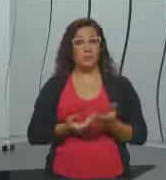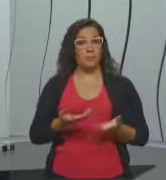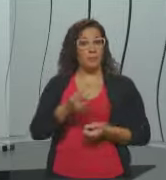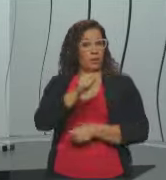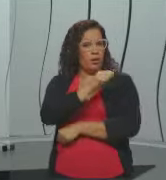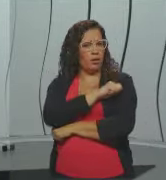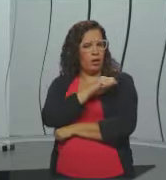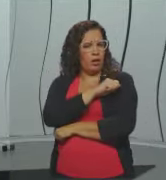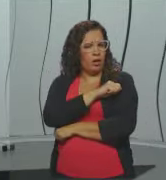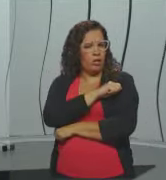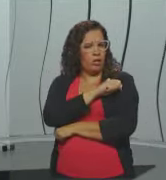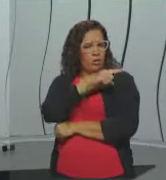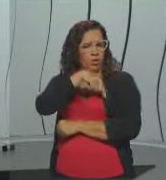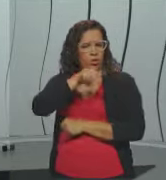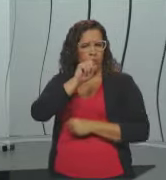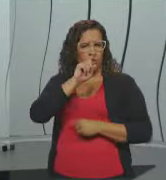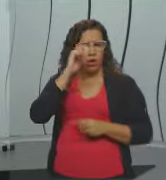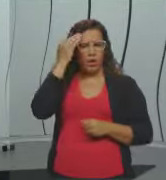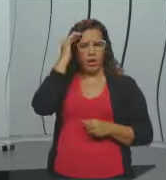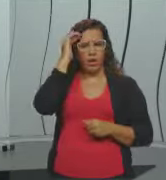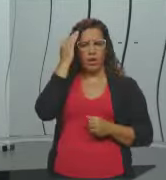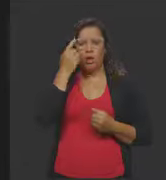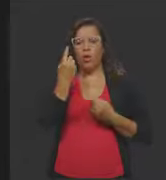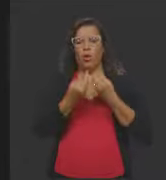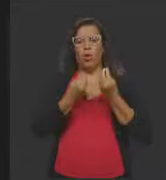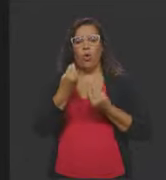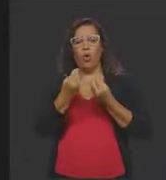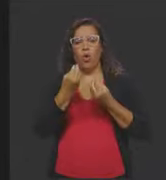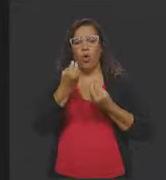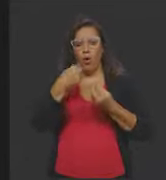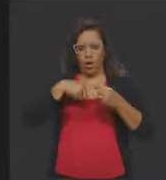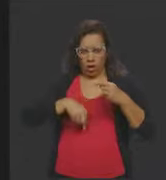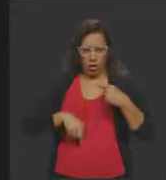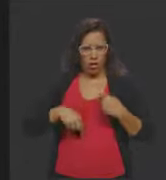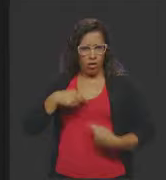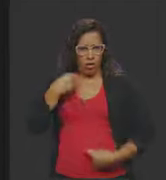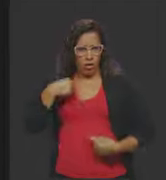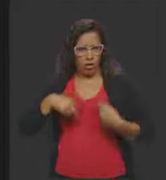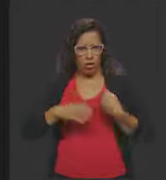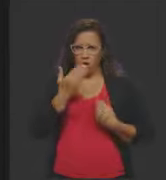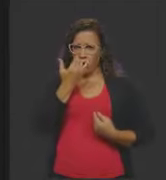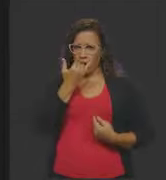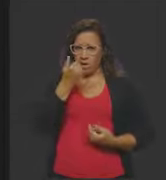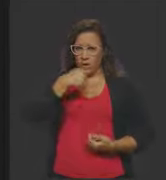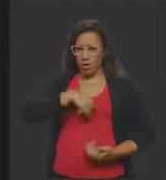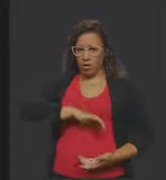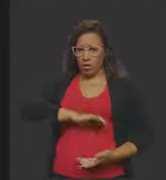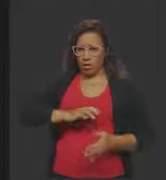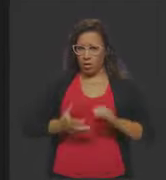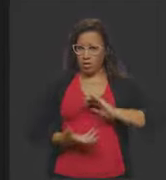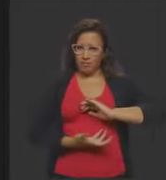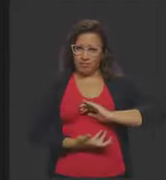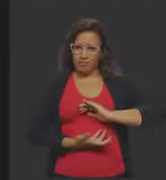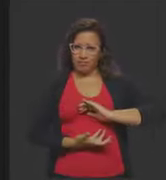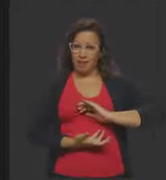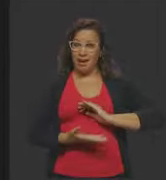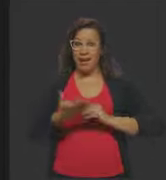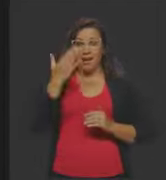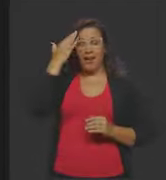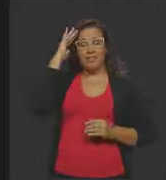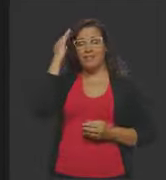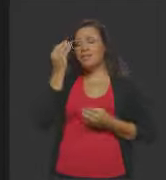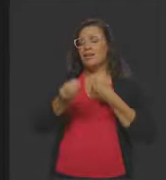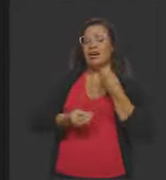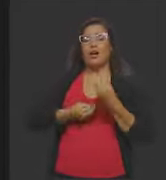possa reconhecer estruturas do sistema digestório, os órgãos que formam o sistema digestório, e entender a digestão